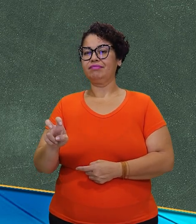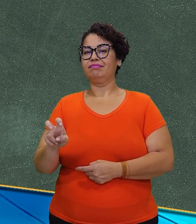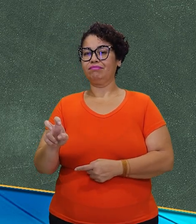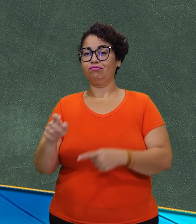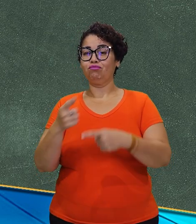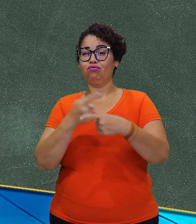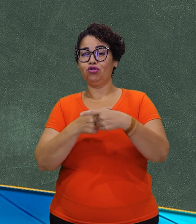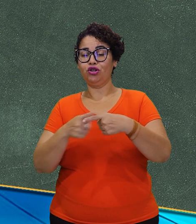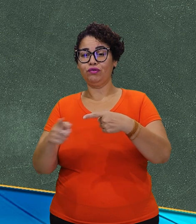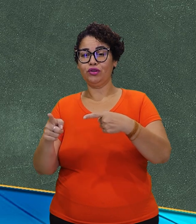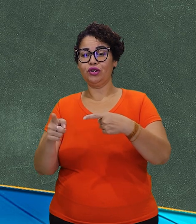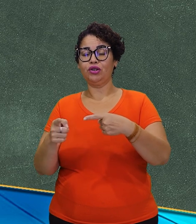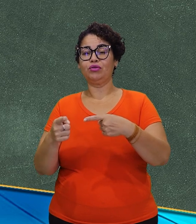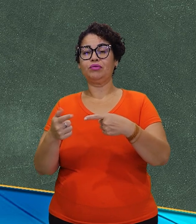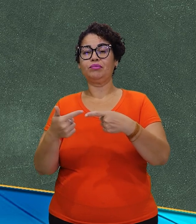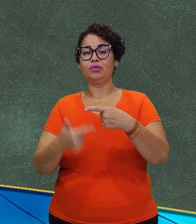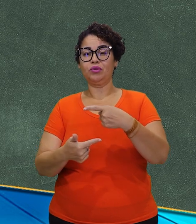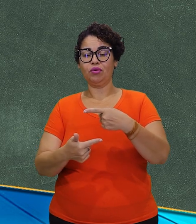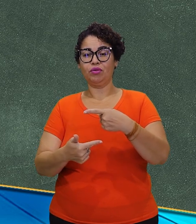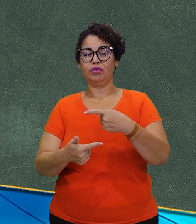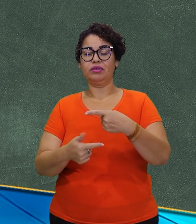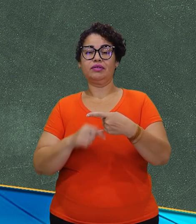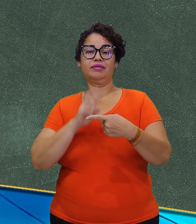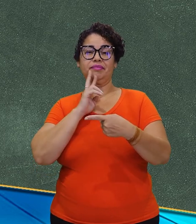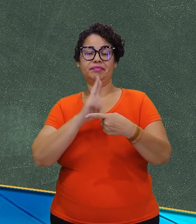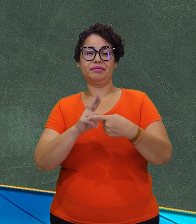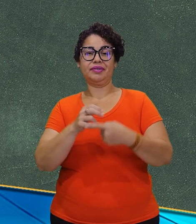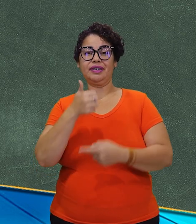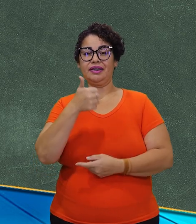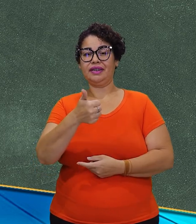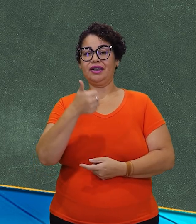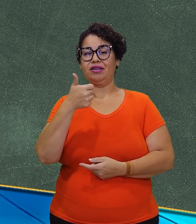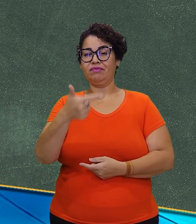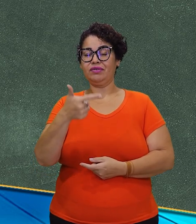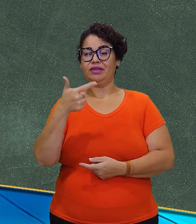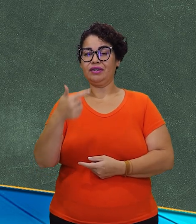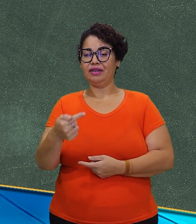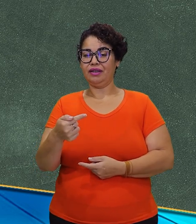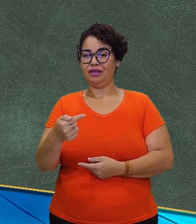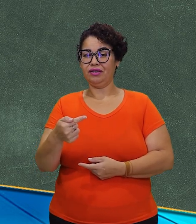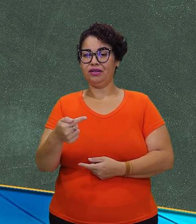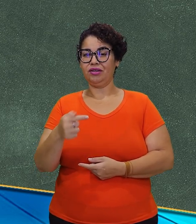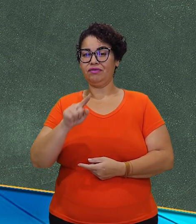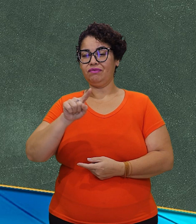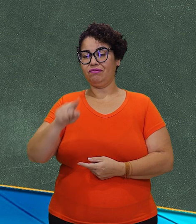255, que divididos por 2 resultam em